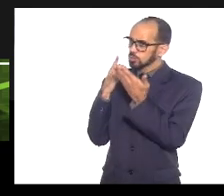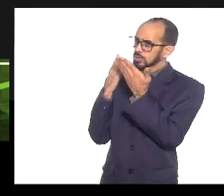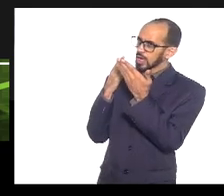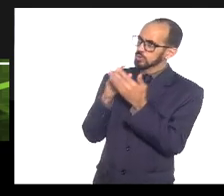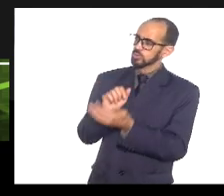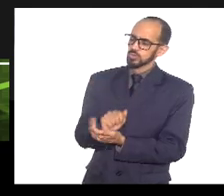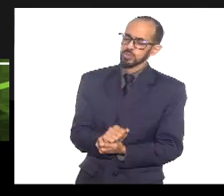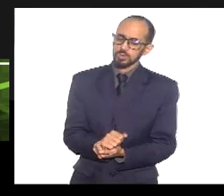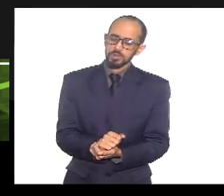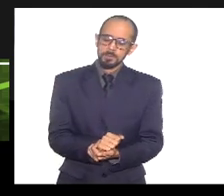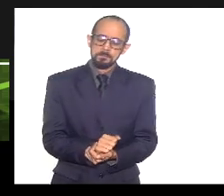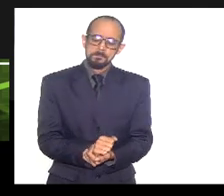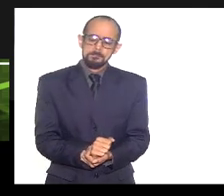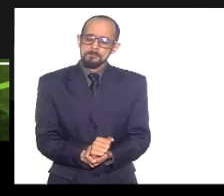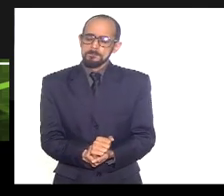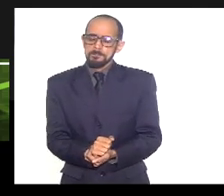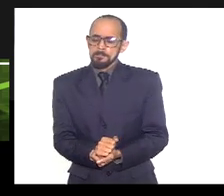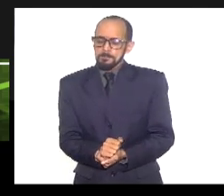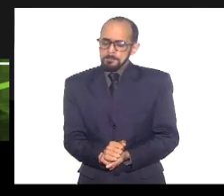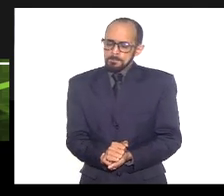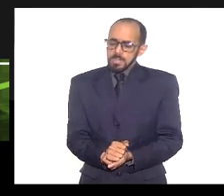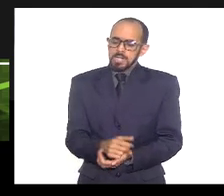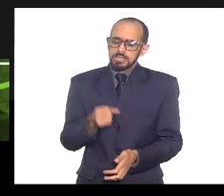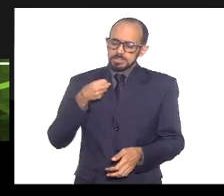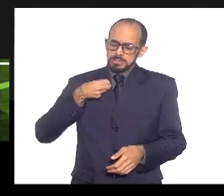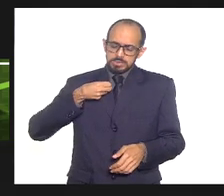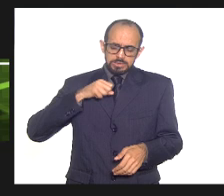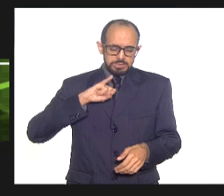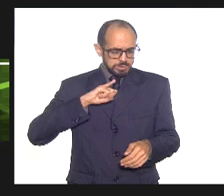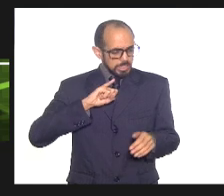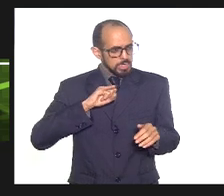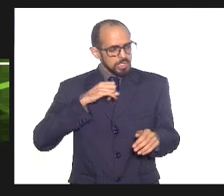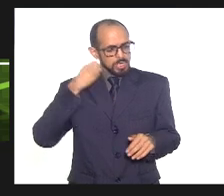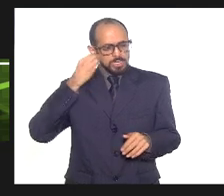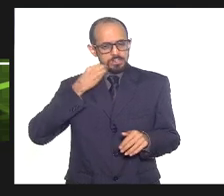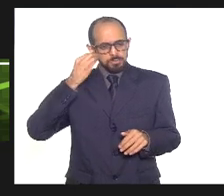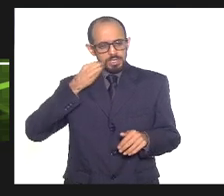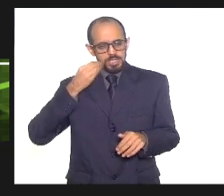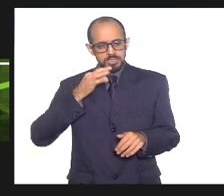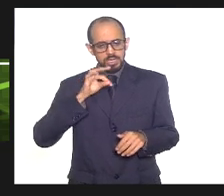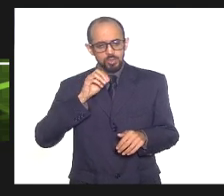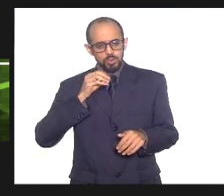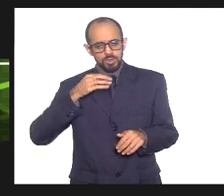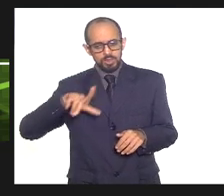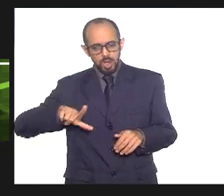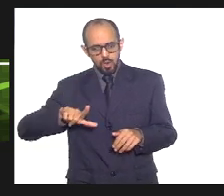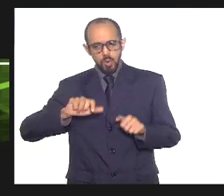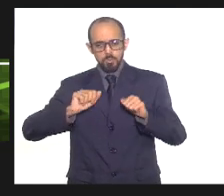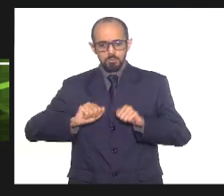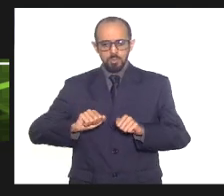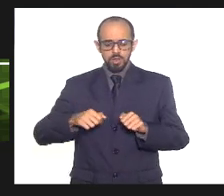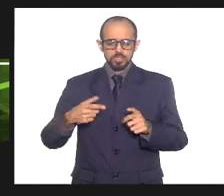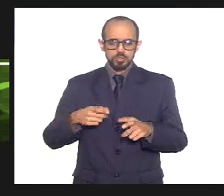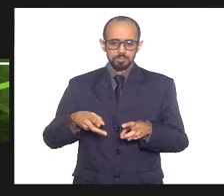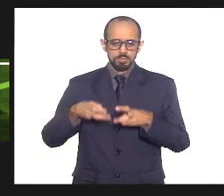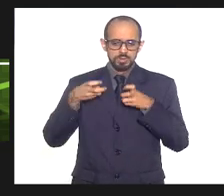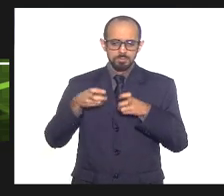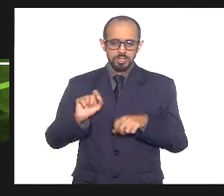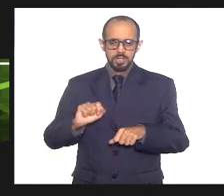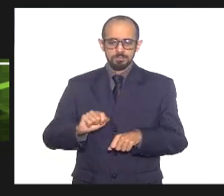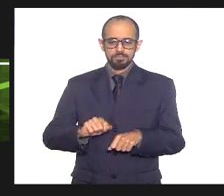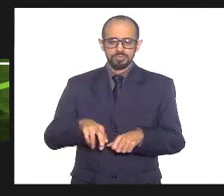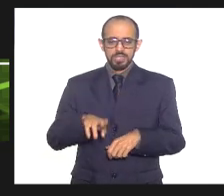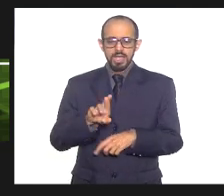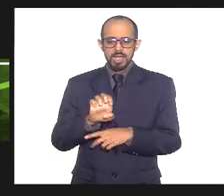favor. Se alguma das experiências do Total houve levantamento da reserva de